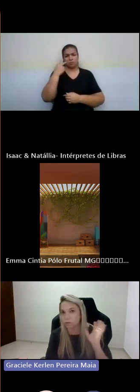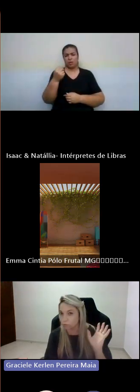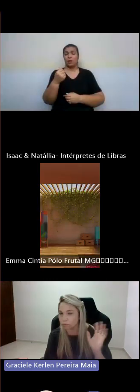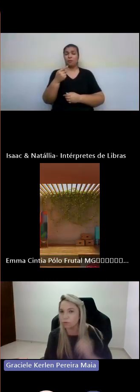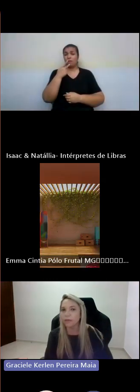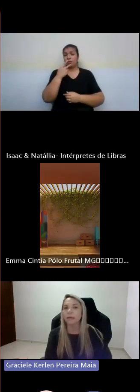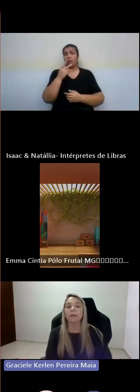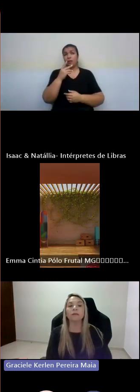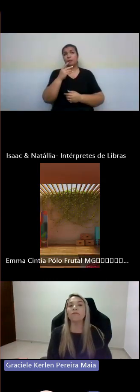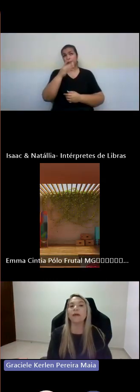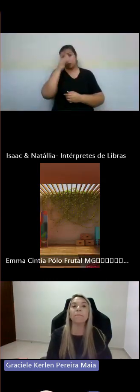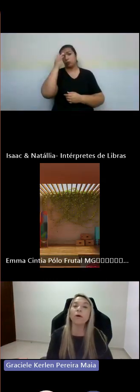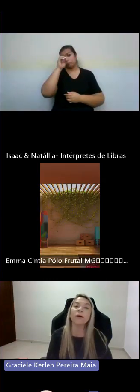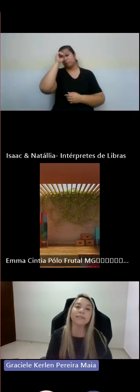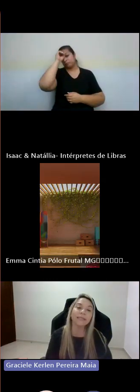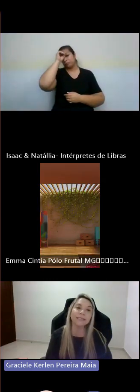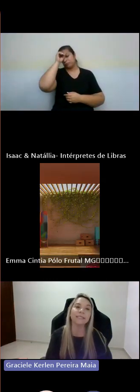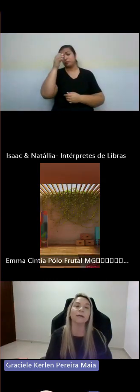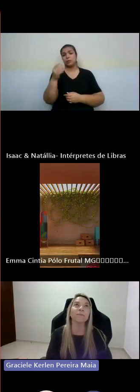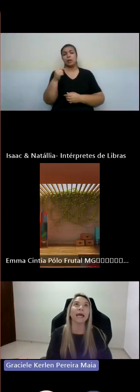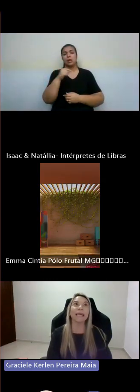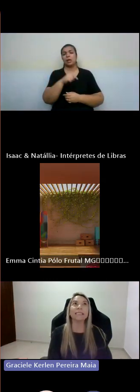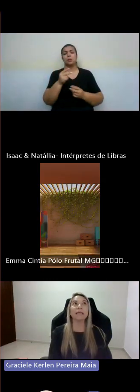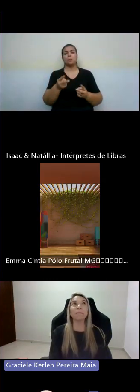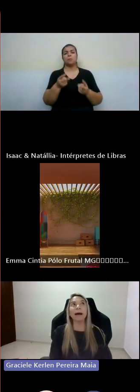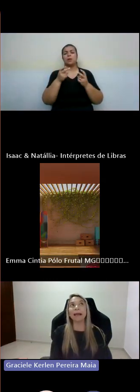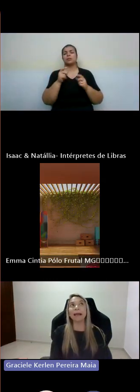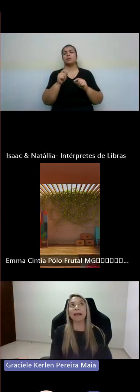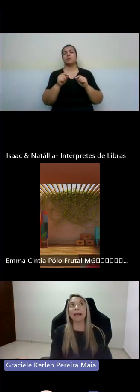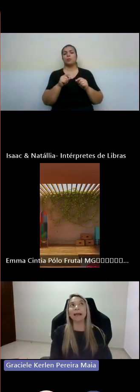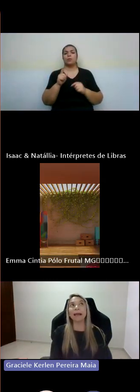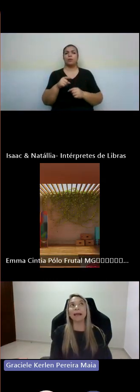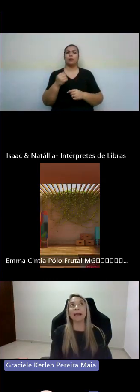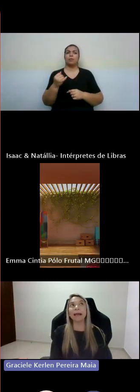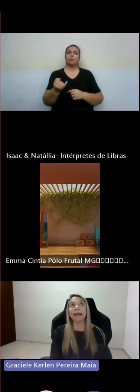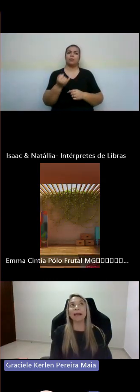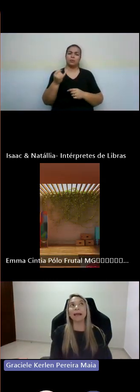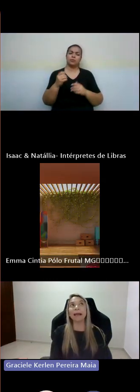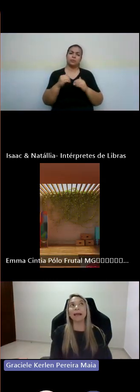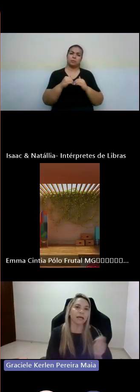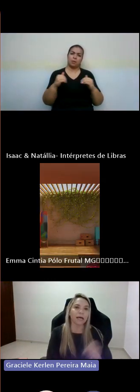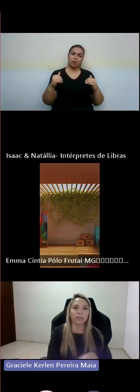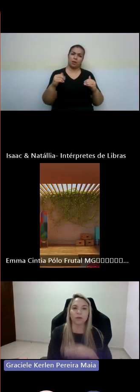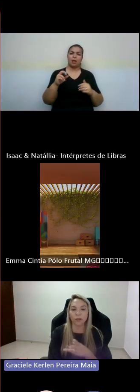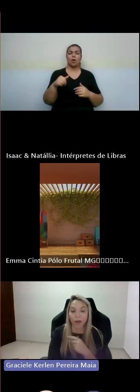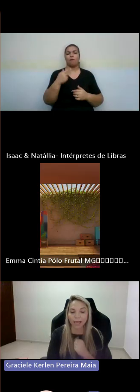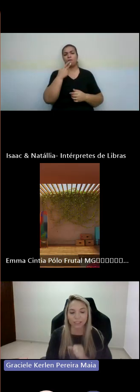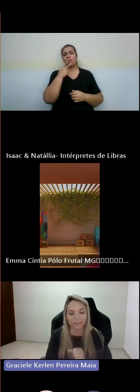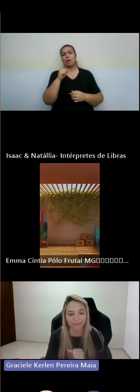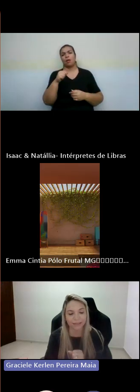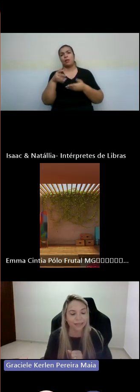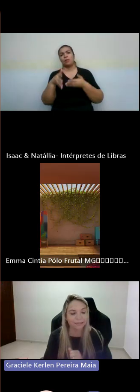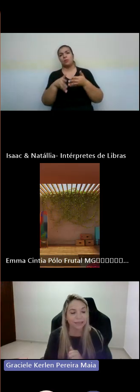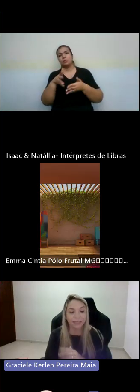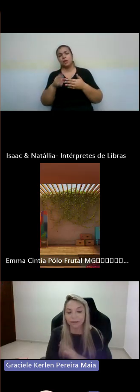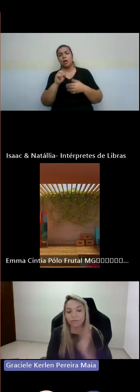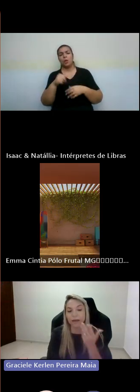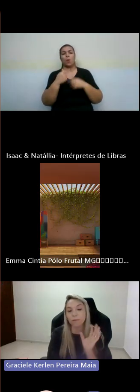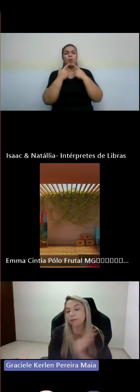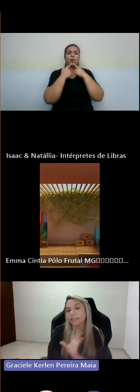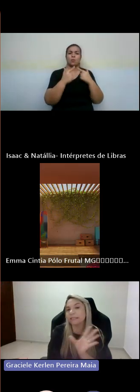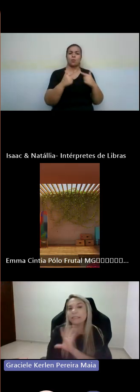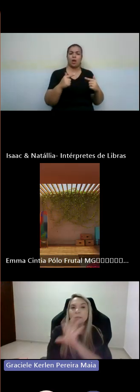no assunto, não vê importância em separar ou dizer língua de sinais ou linguagem de sinais,